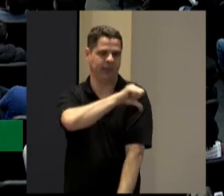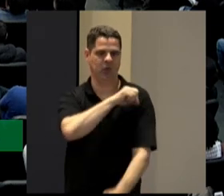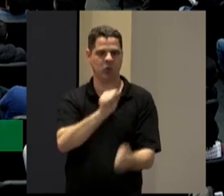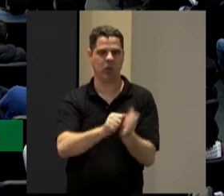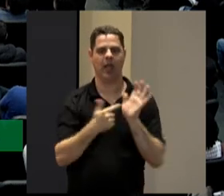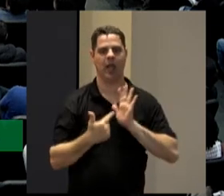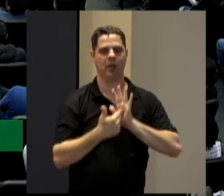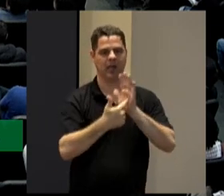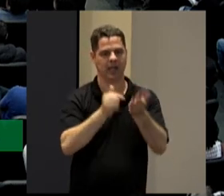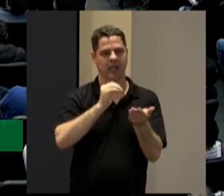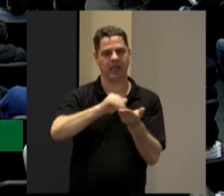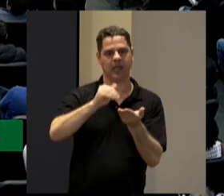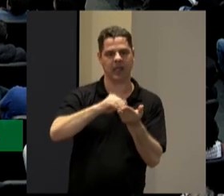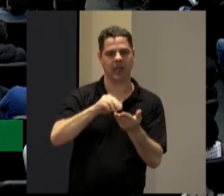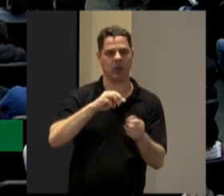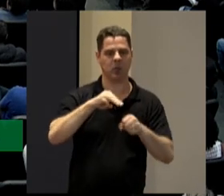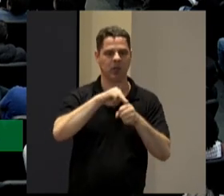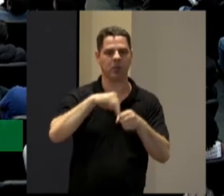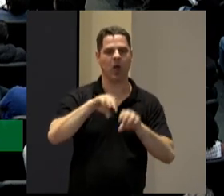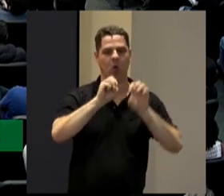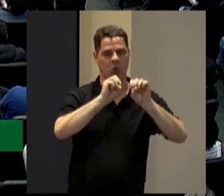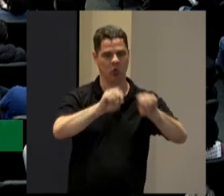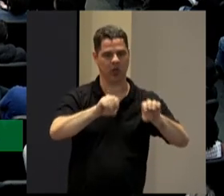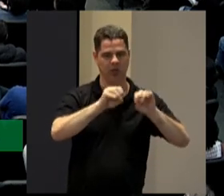Municipal de Educação.